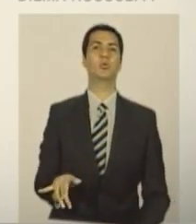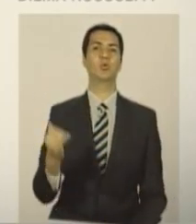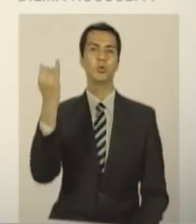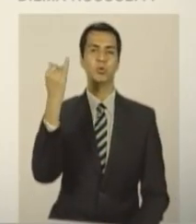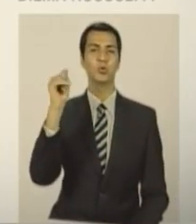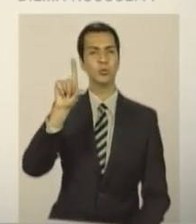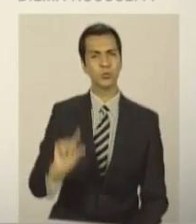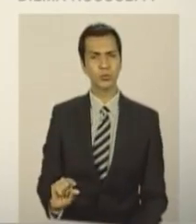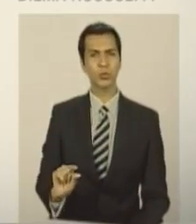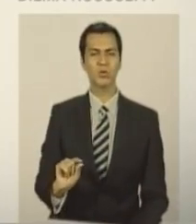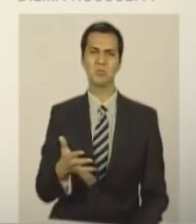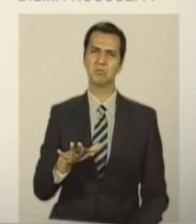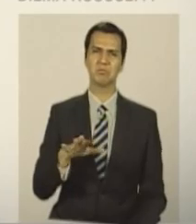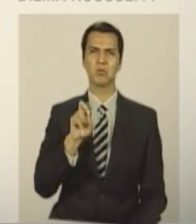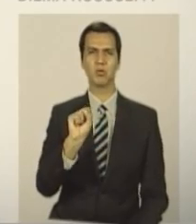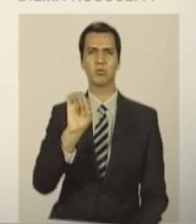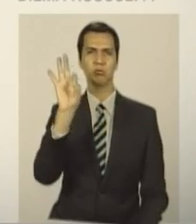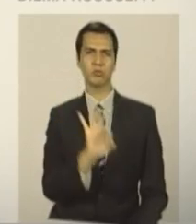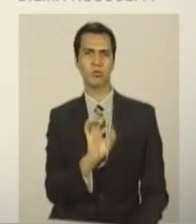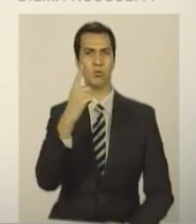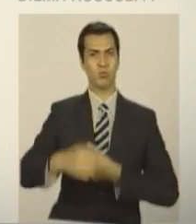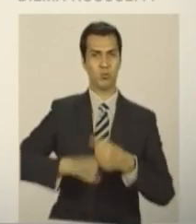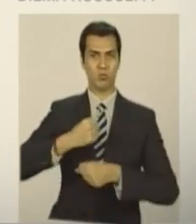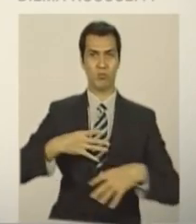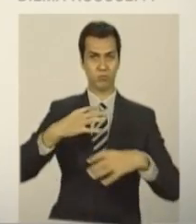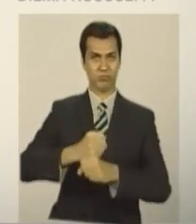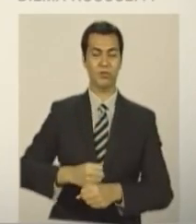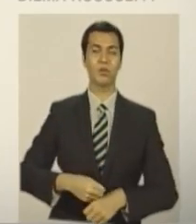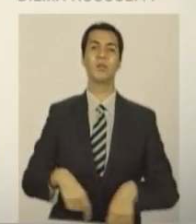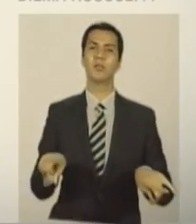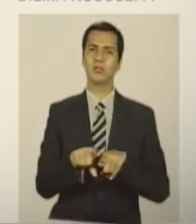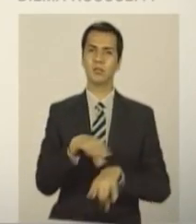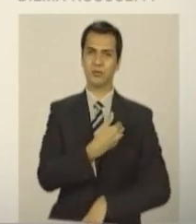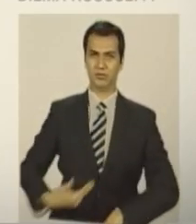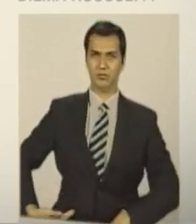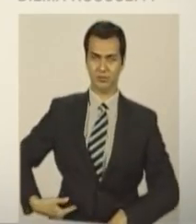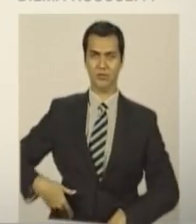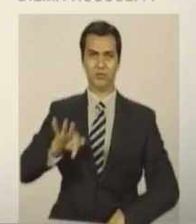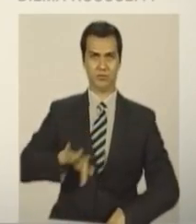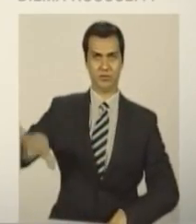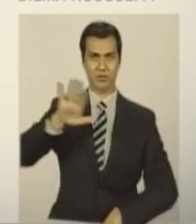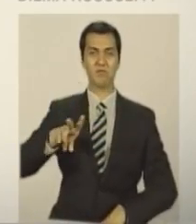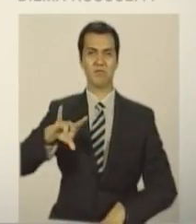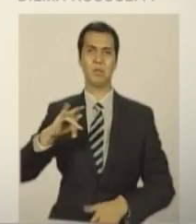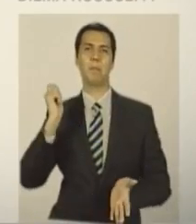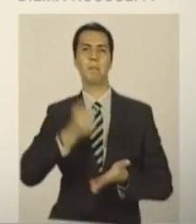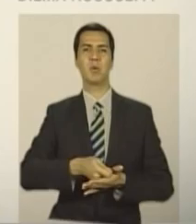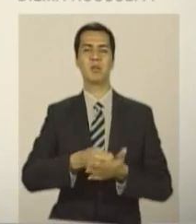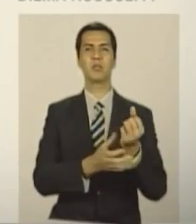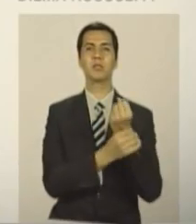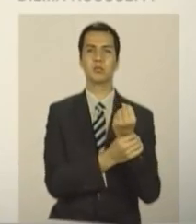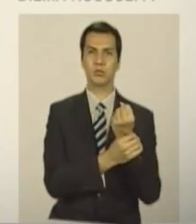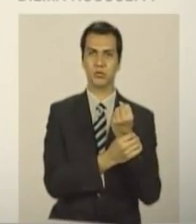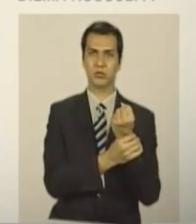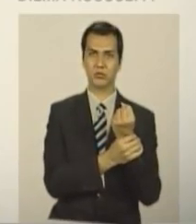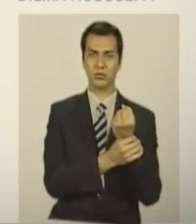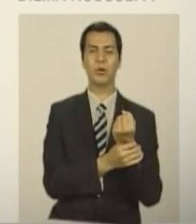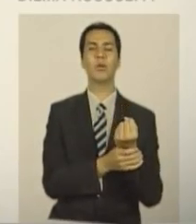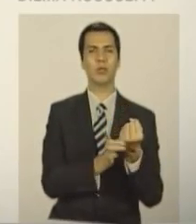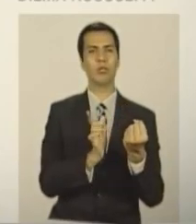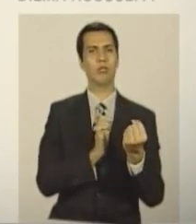torno de 8% ao ano. E além disso, o governo vai pagar os seguros que fazem parte desse tipo de